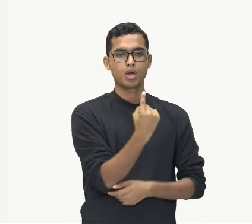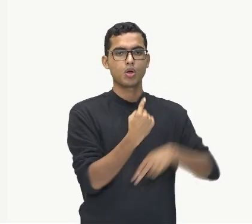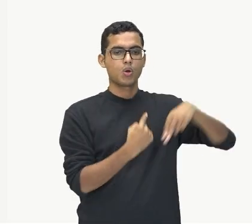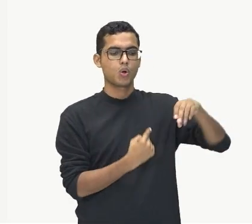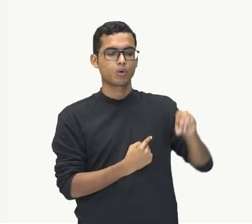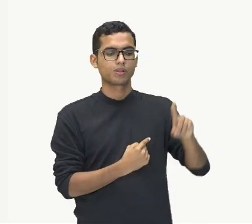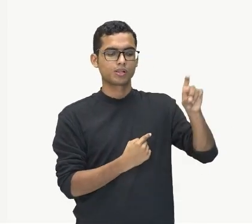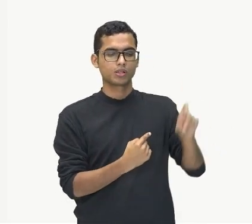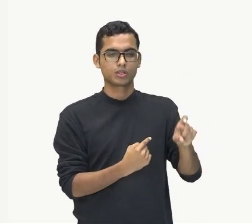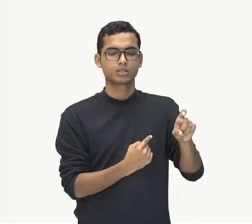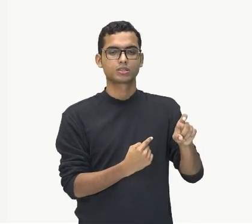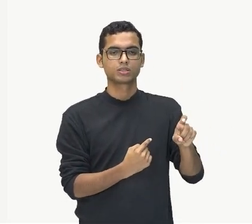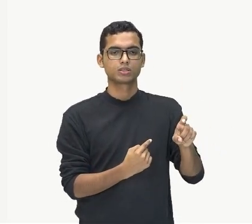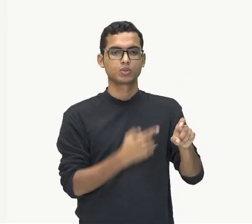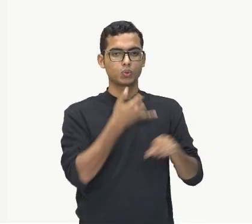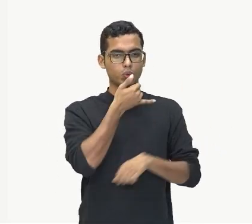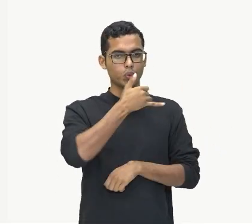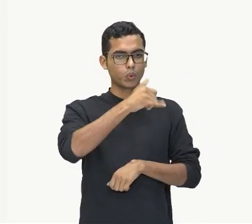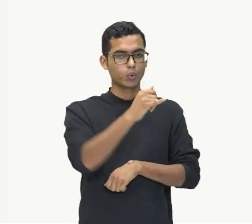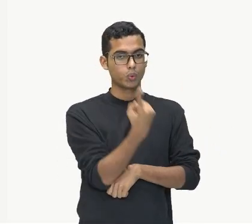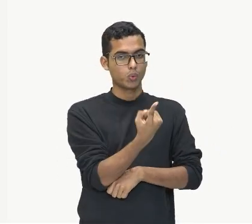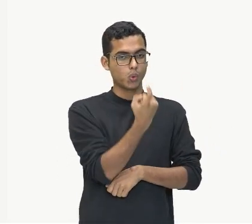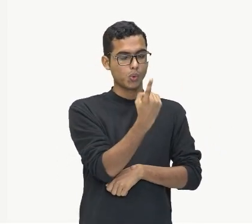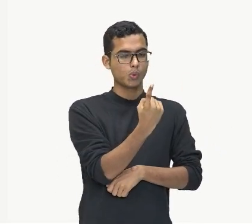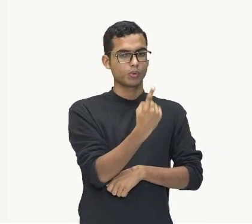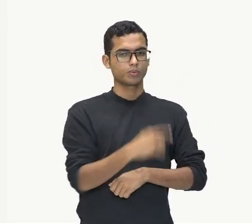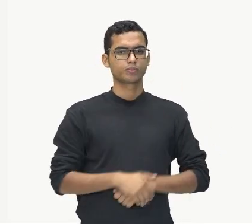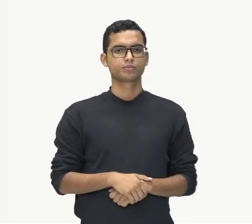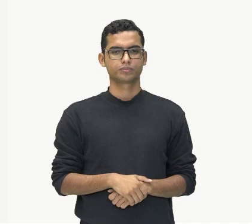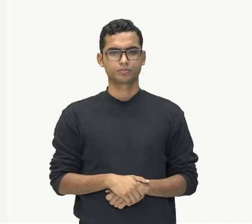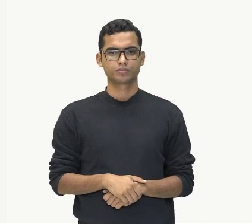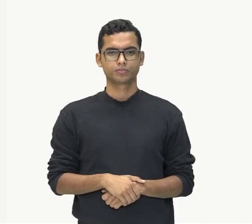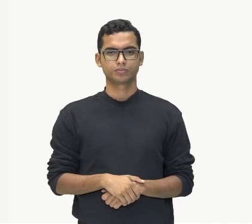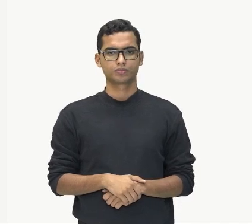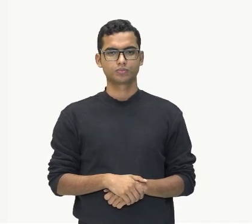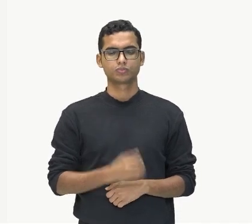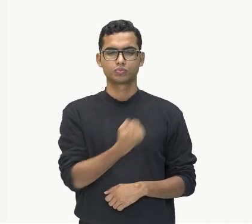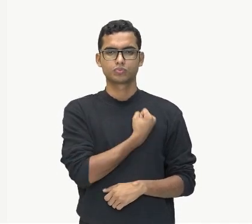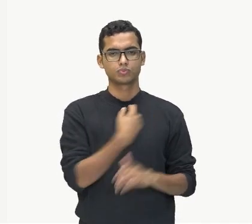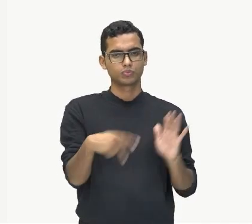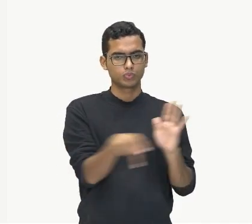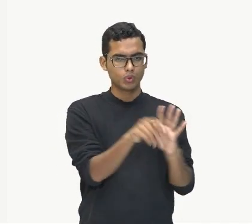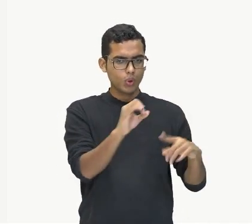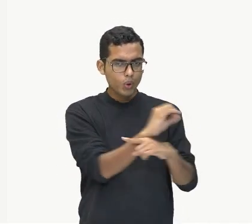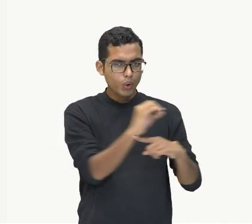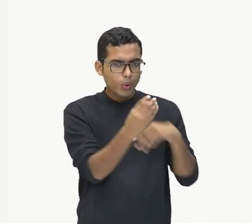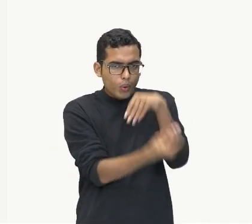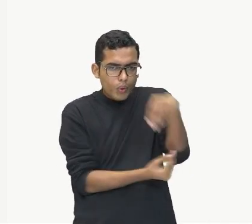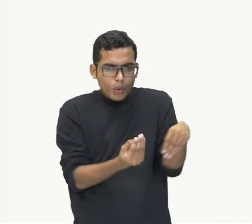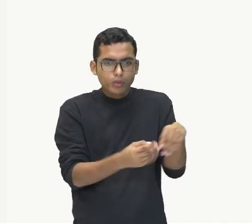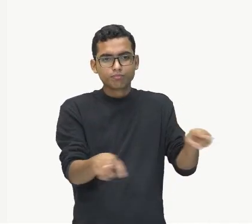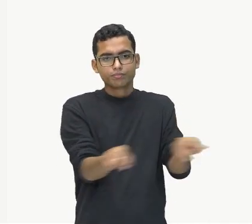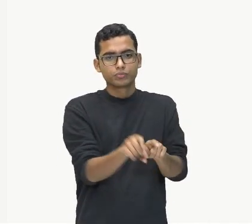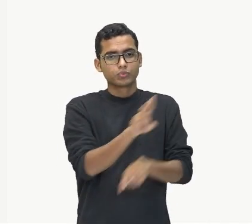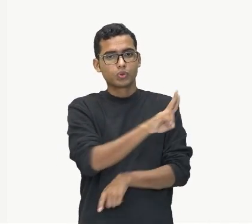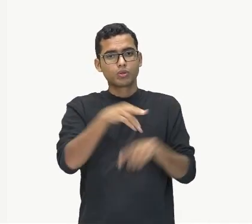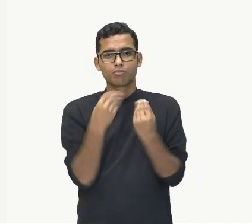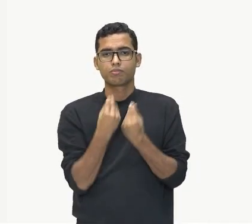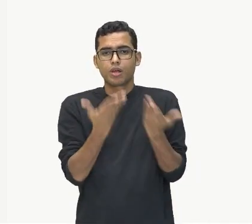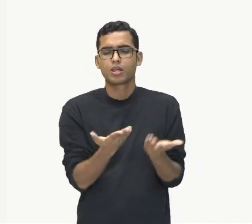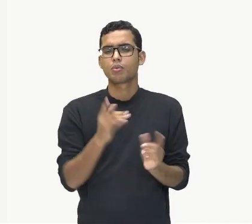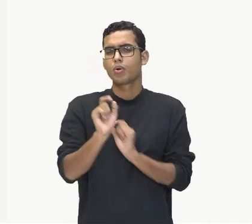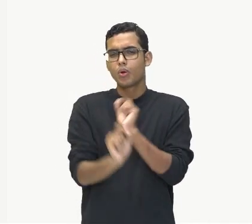carga, tá? NOx significa número de oxidação. A nomenclatura será dada